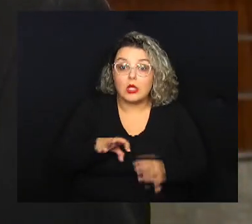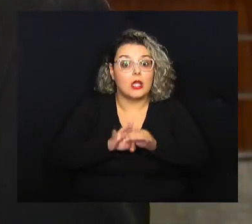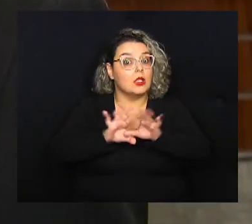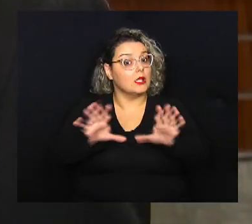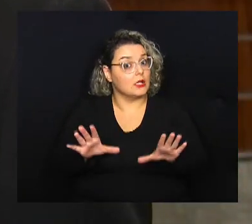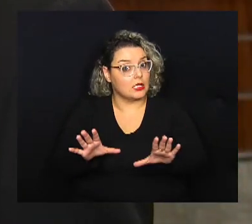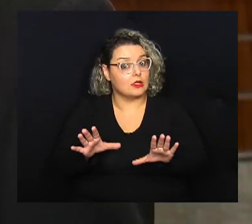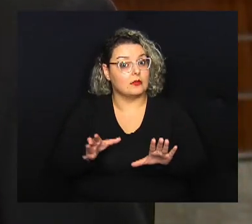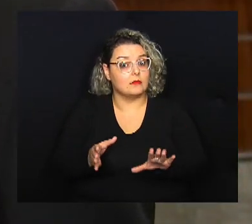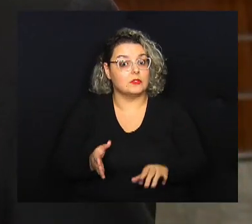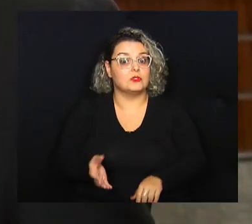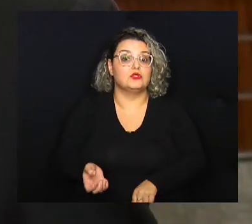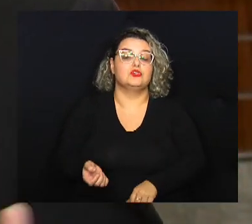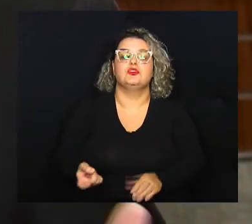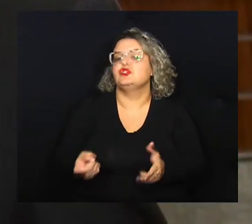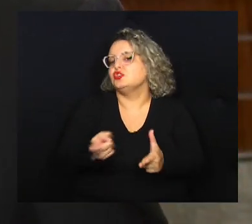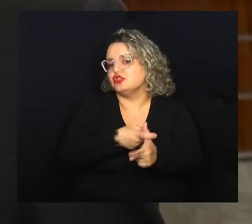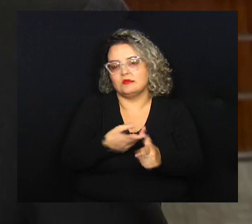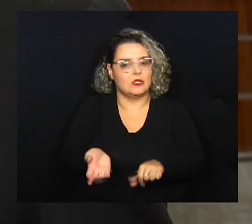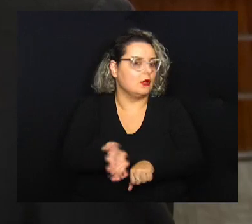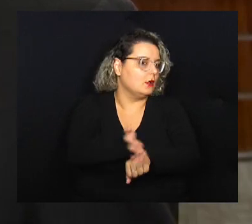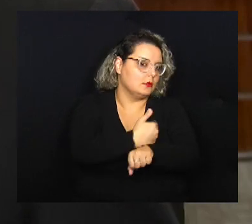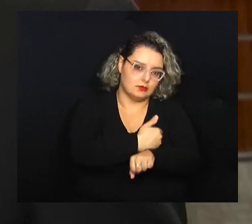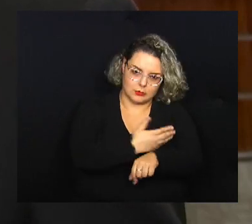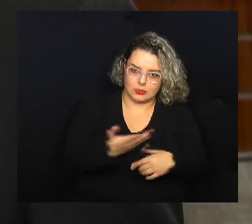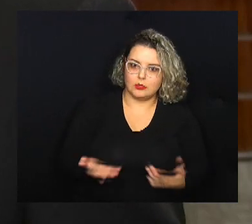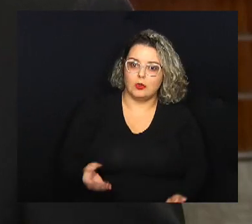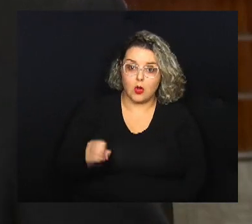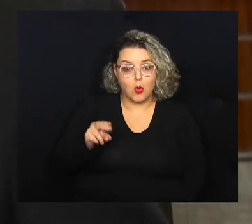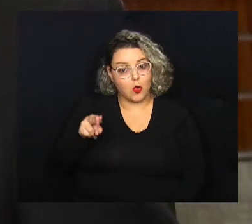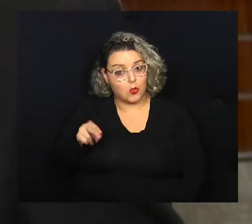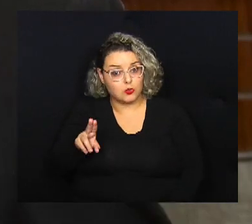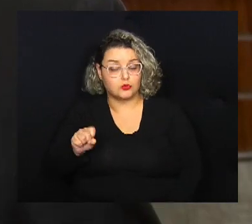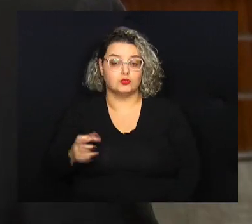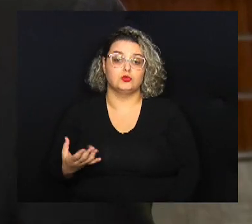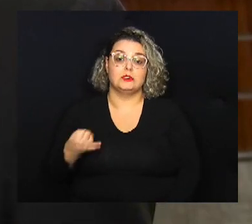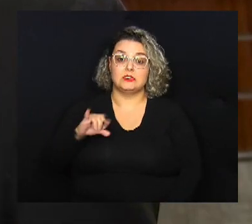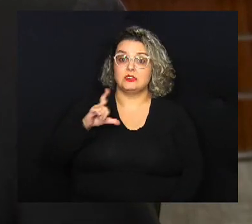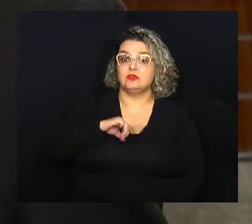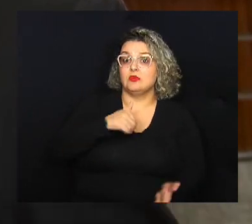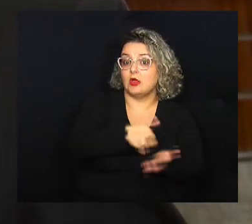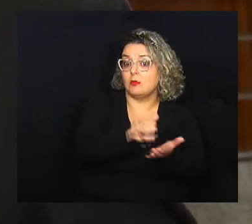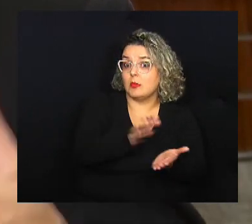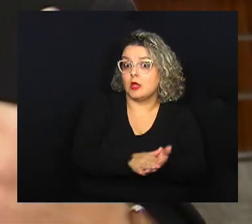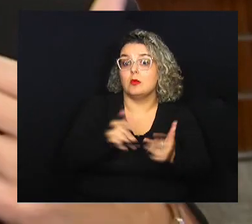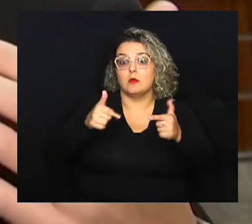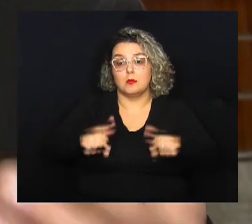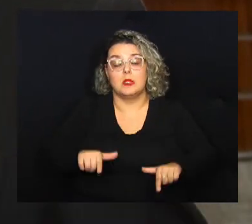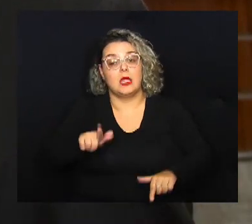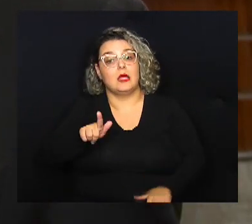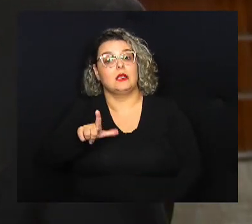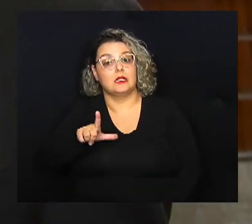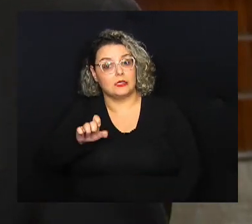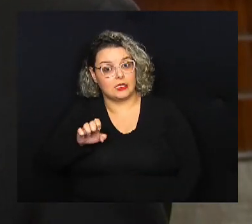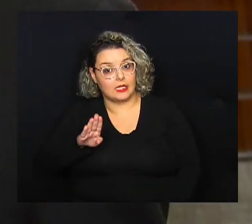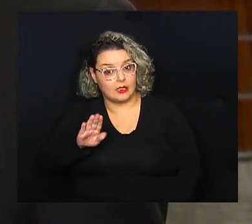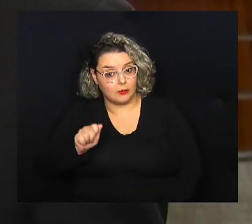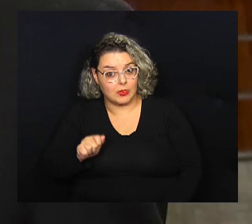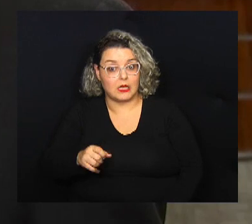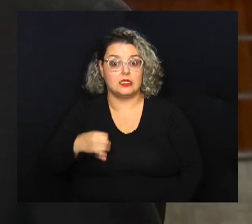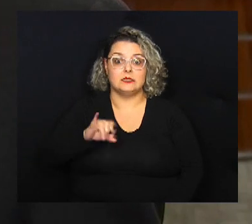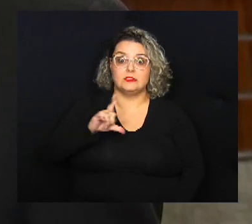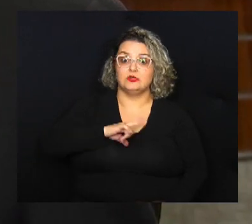de qualquer crédito tributário, de qualquer ônus. Ou até, por exemplo, se havia uma multa sobre aquela gleba, se existissem